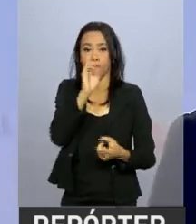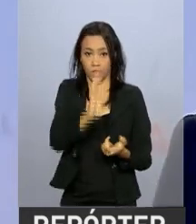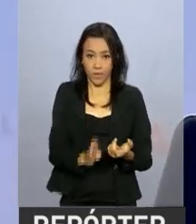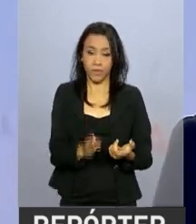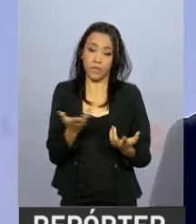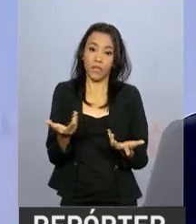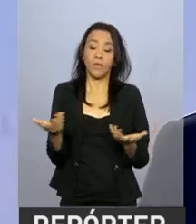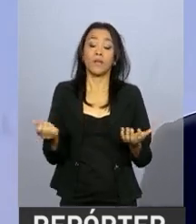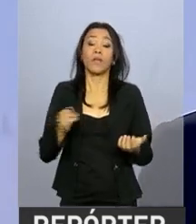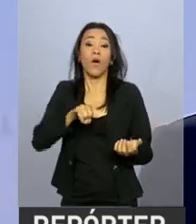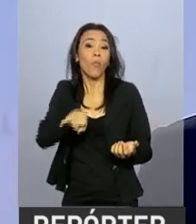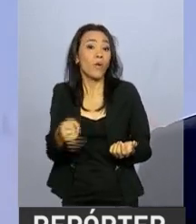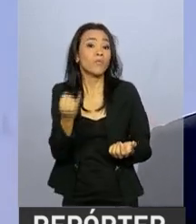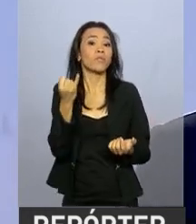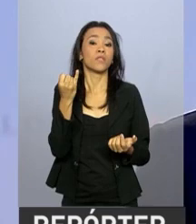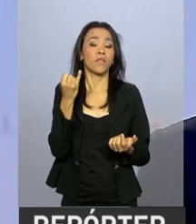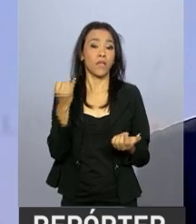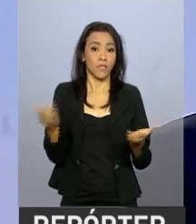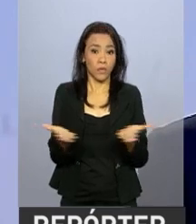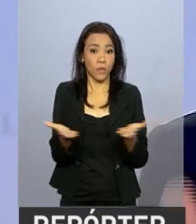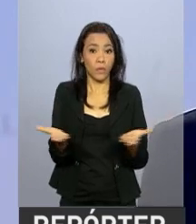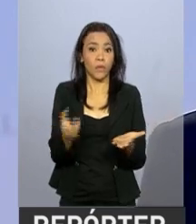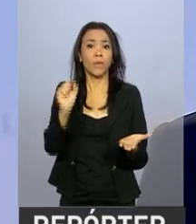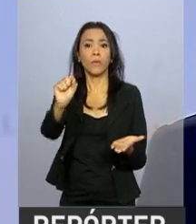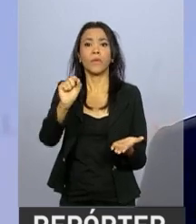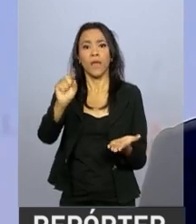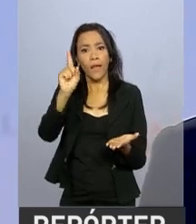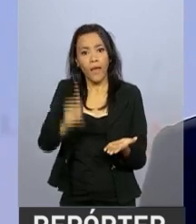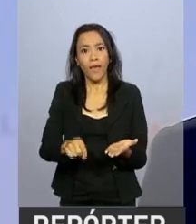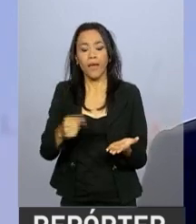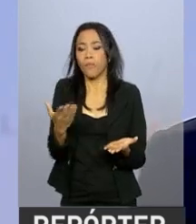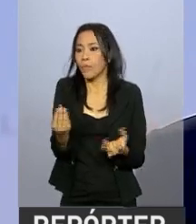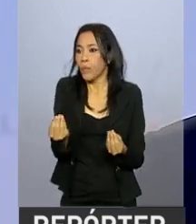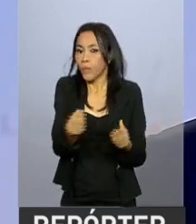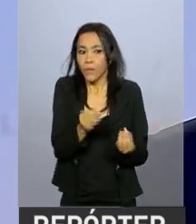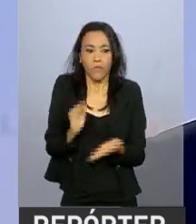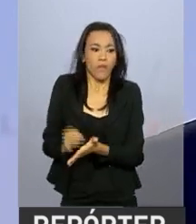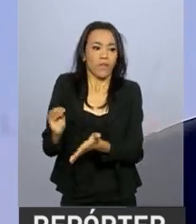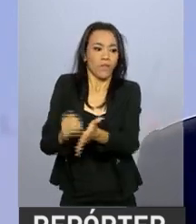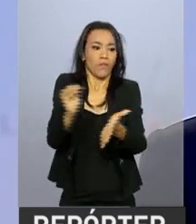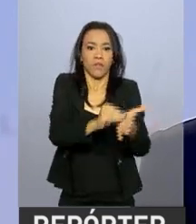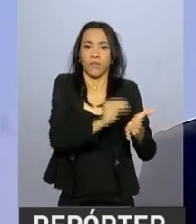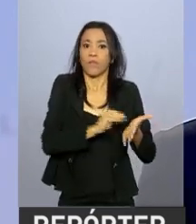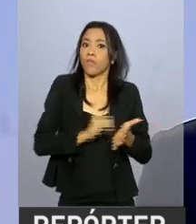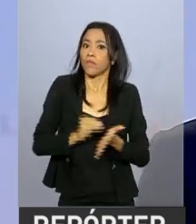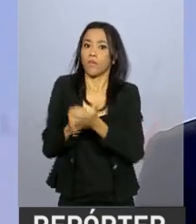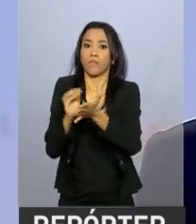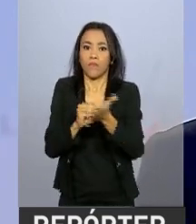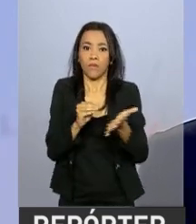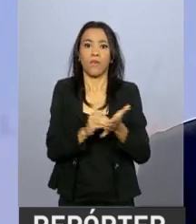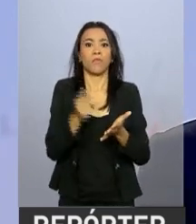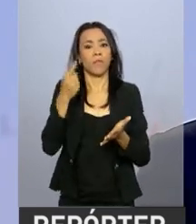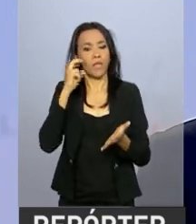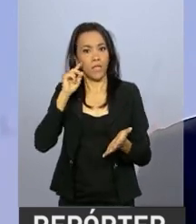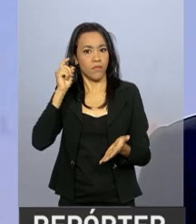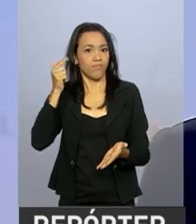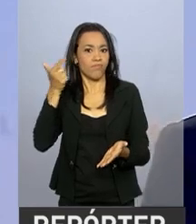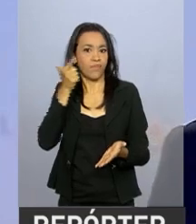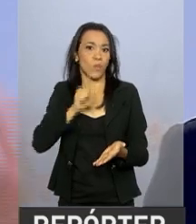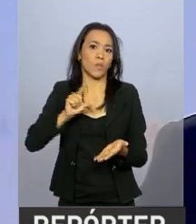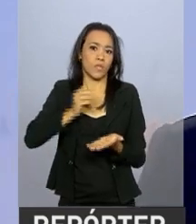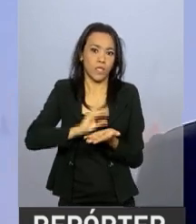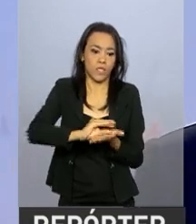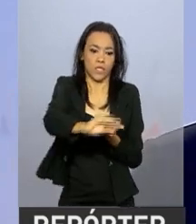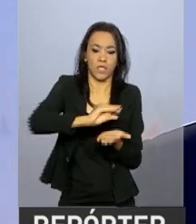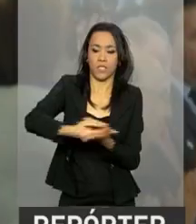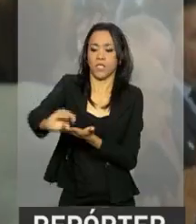uma oportunidade muito importante que é a existência de demanda no Brasil para investimento em infraestrutura e na medida que